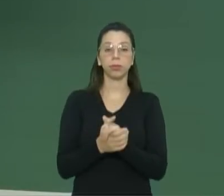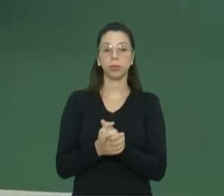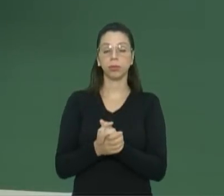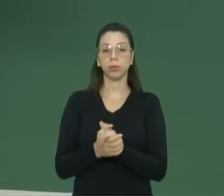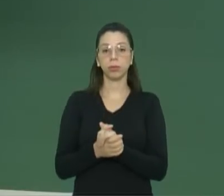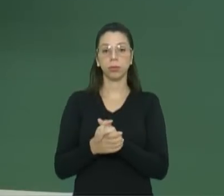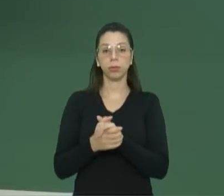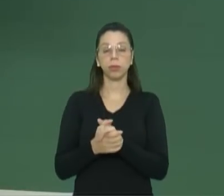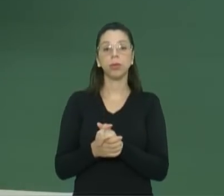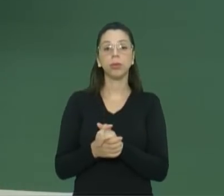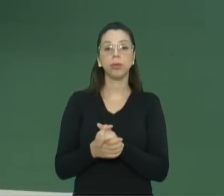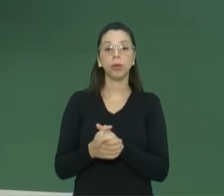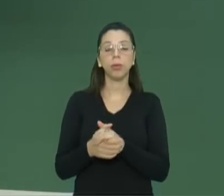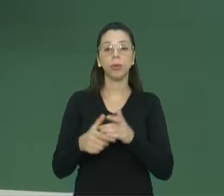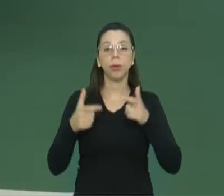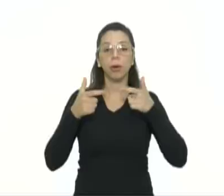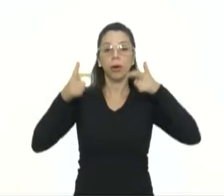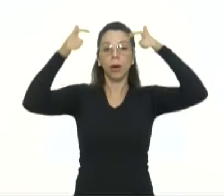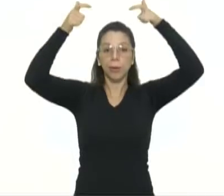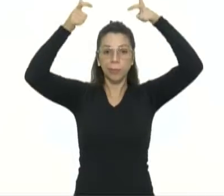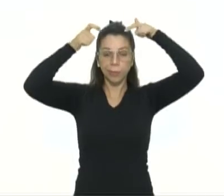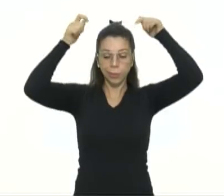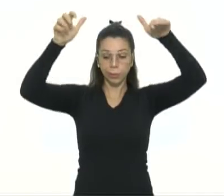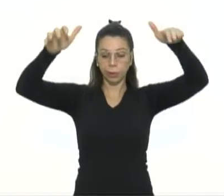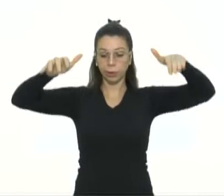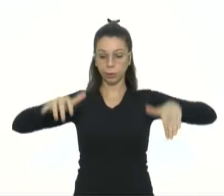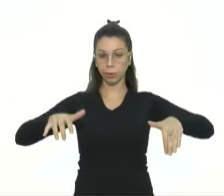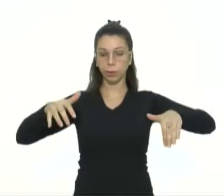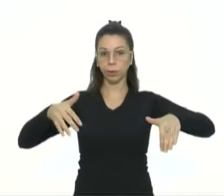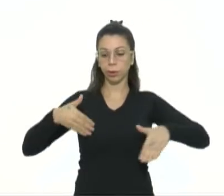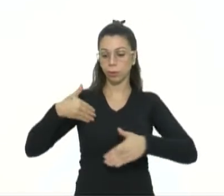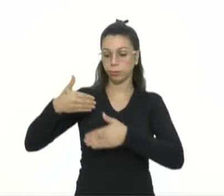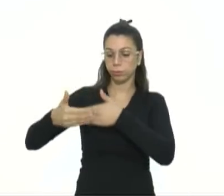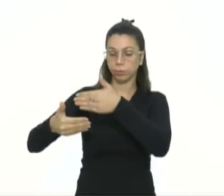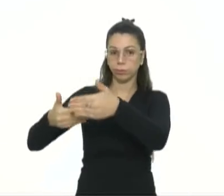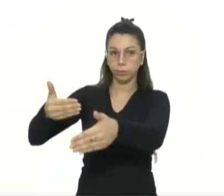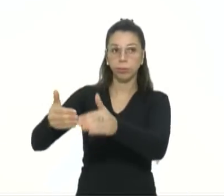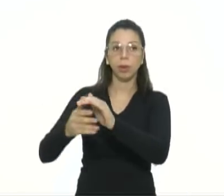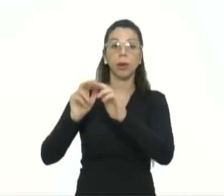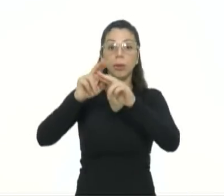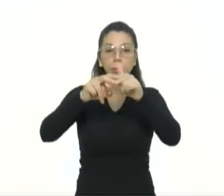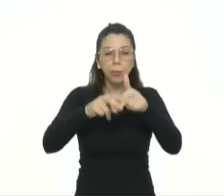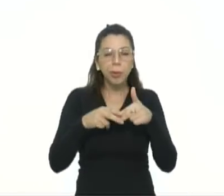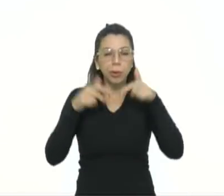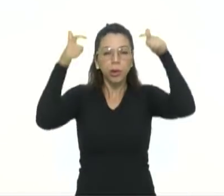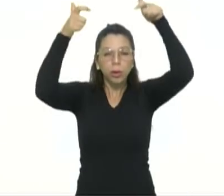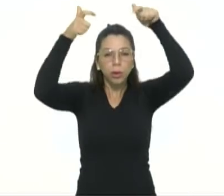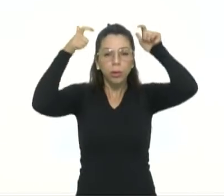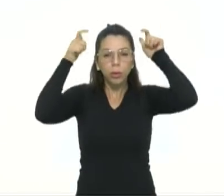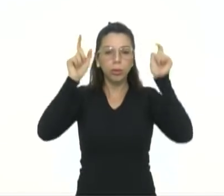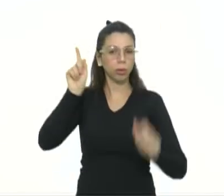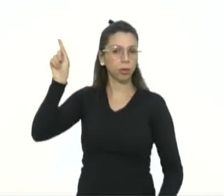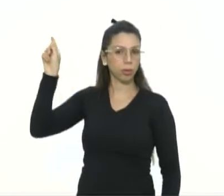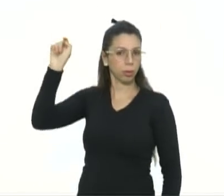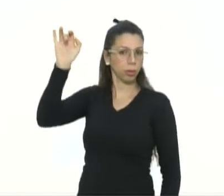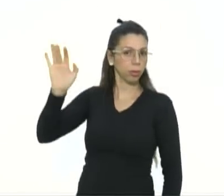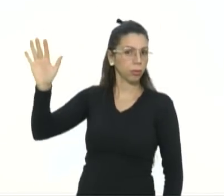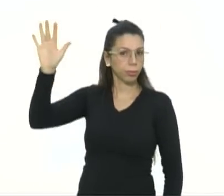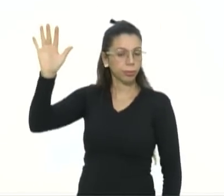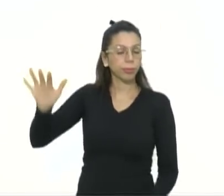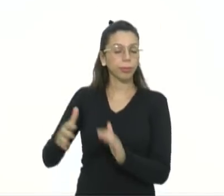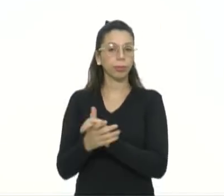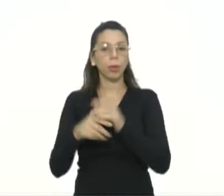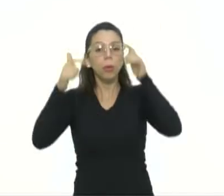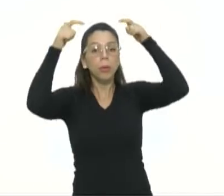monarquias hereditárias e por isso a figura ali, né, da coroa, e justamente a coroa é que nos